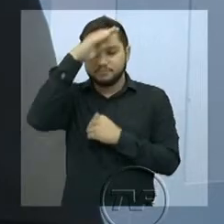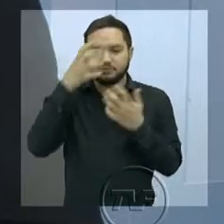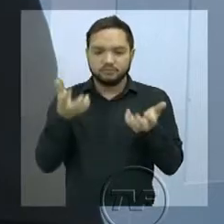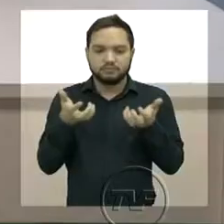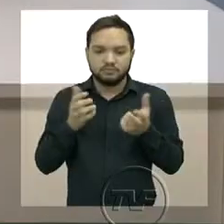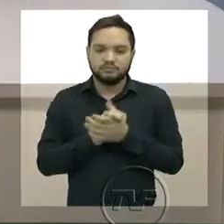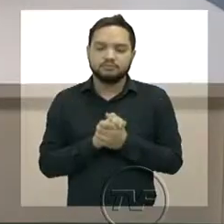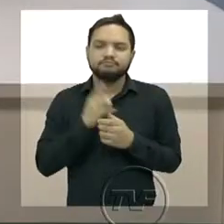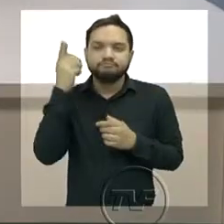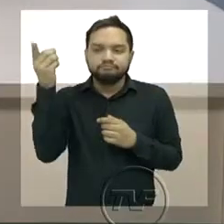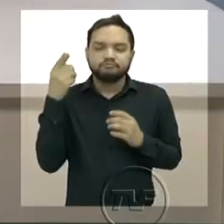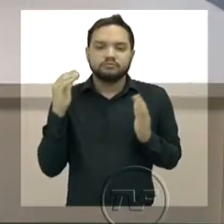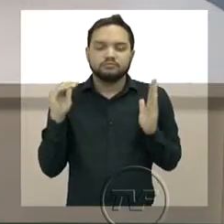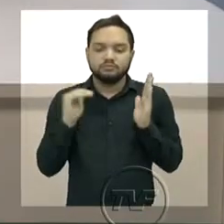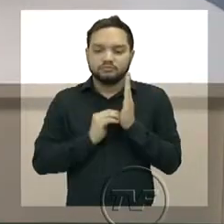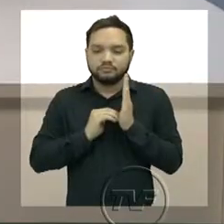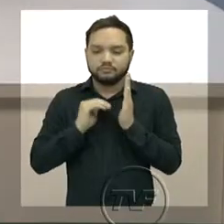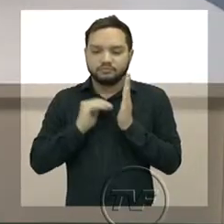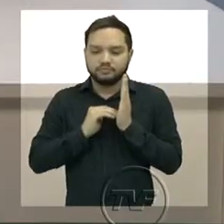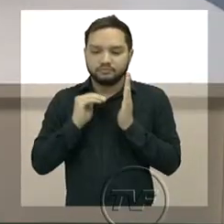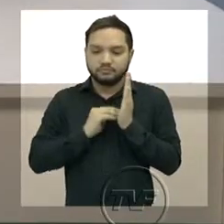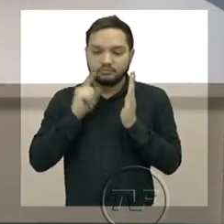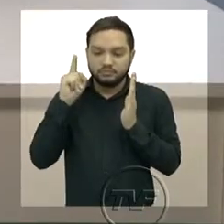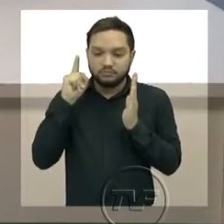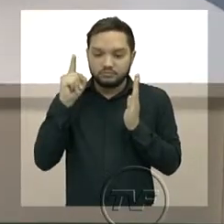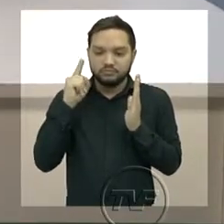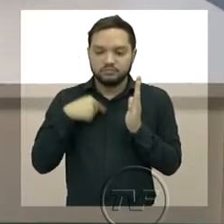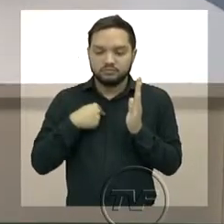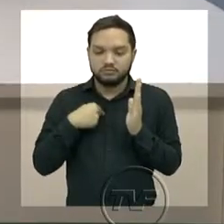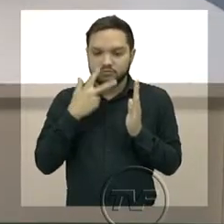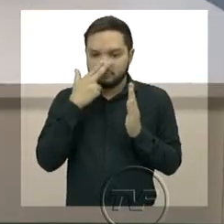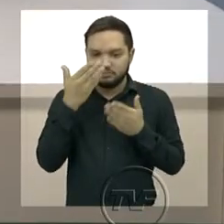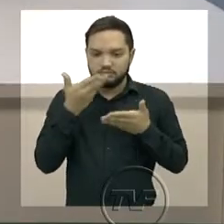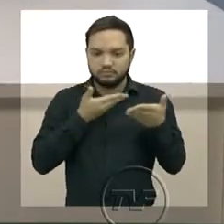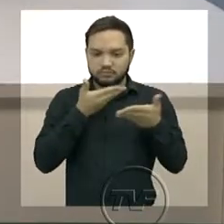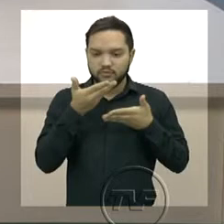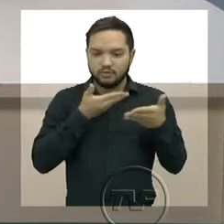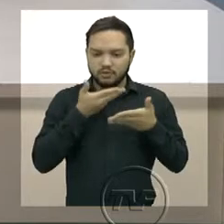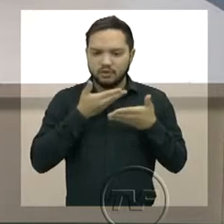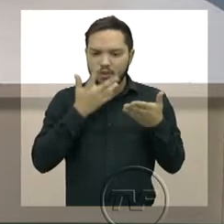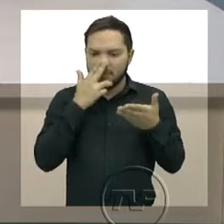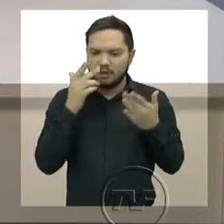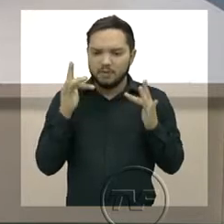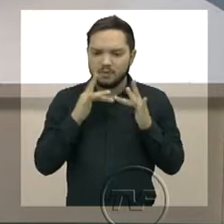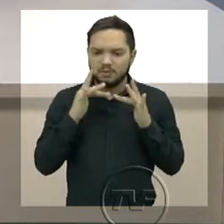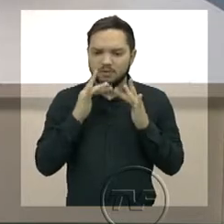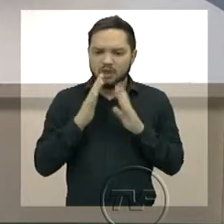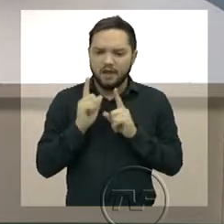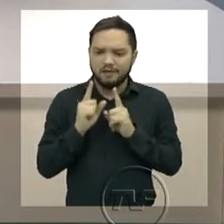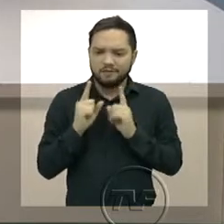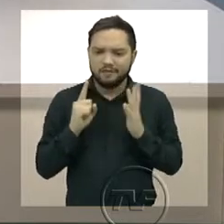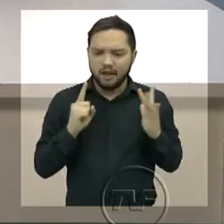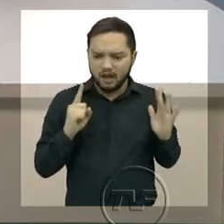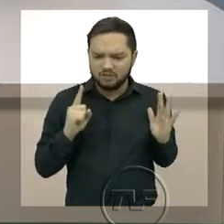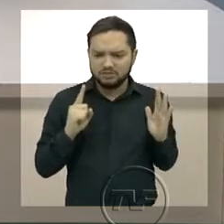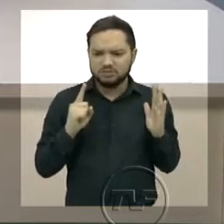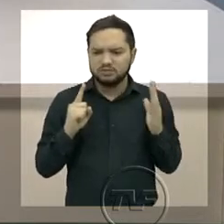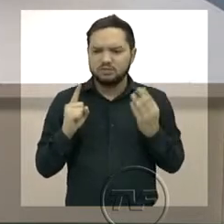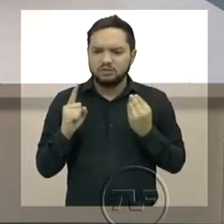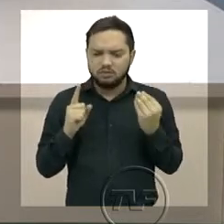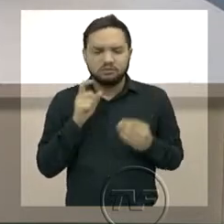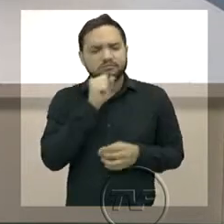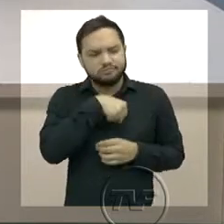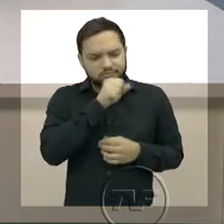Federal esfria um pouco a relação com o eleitorado local ou não? A gente tem alguns exemplos